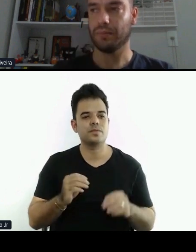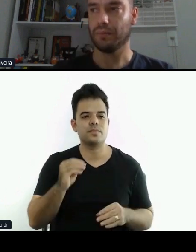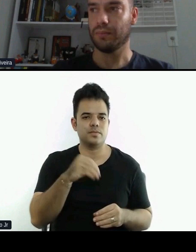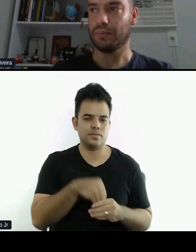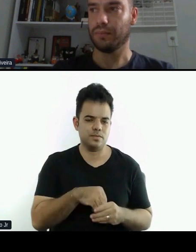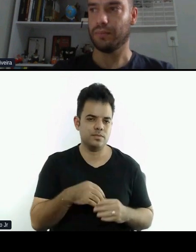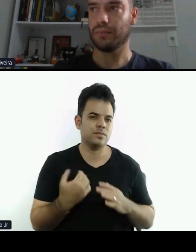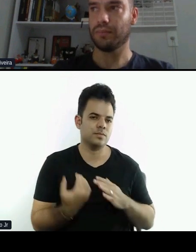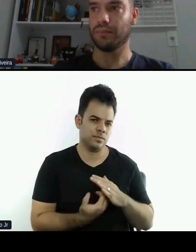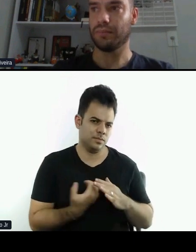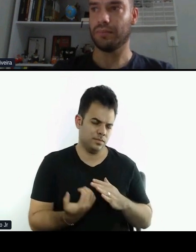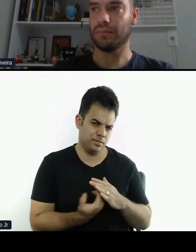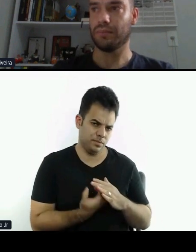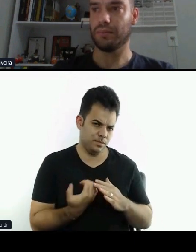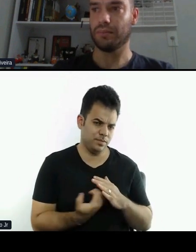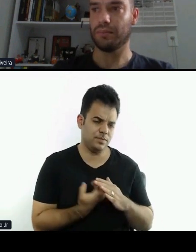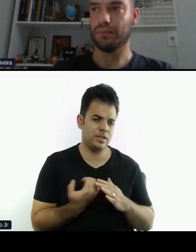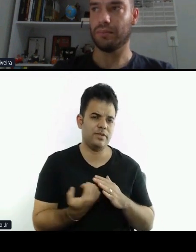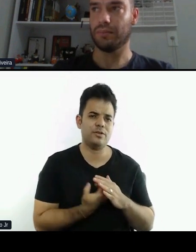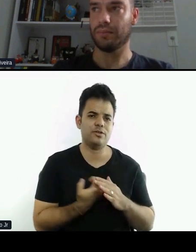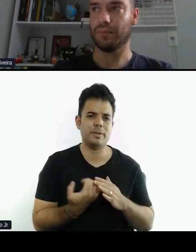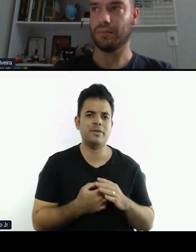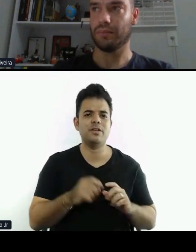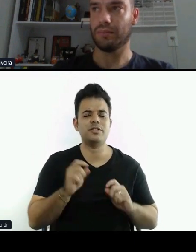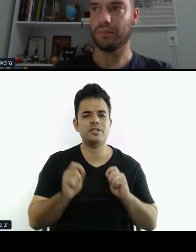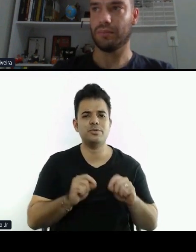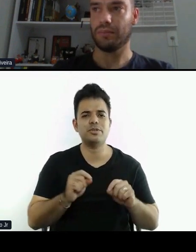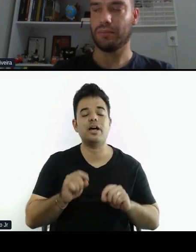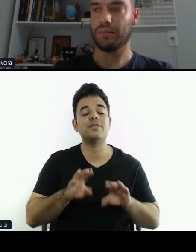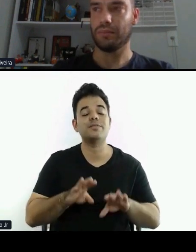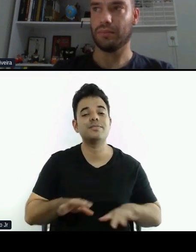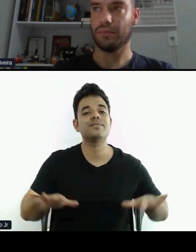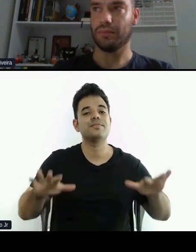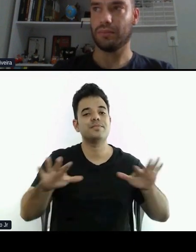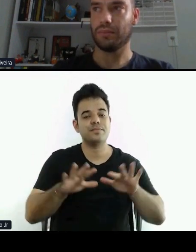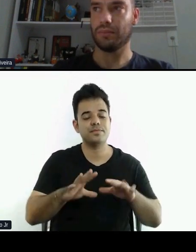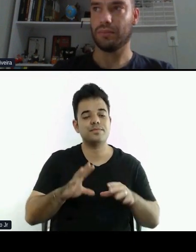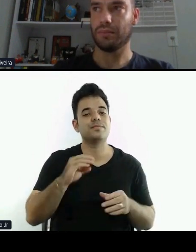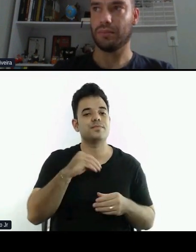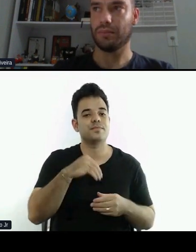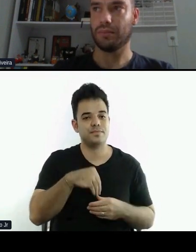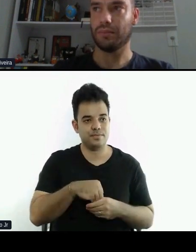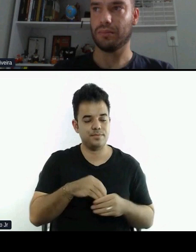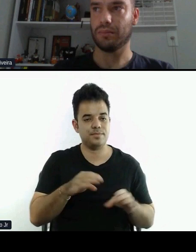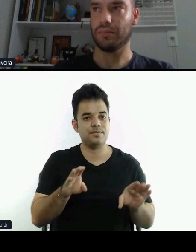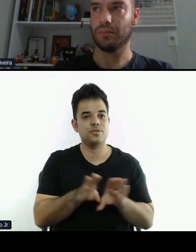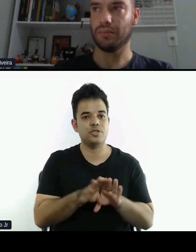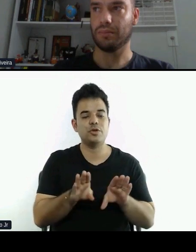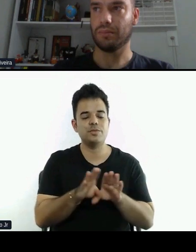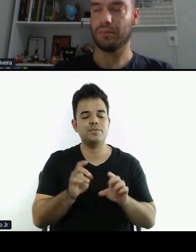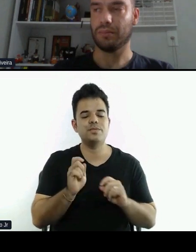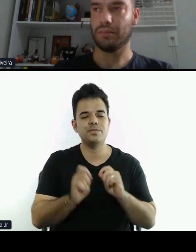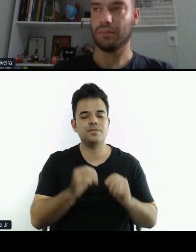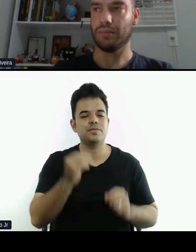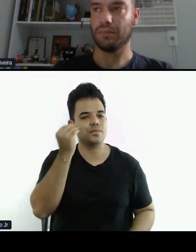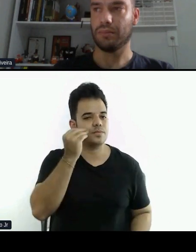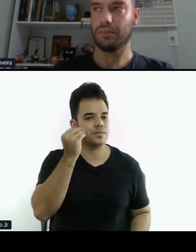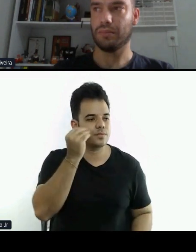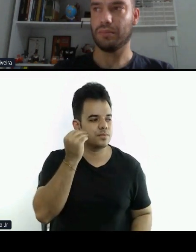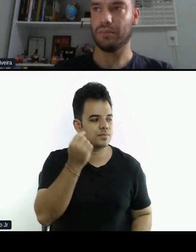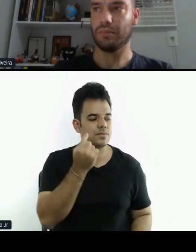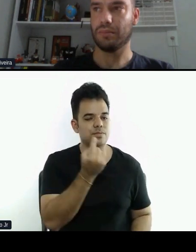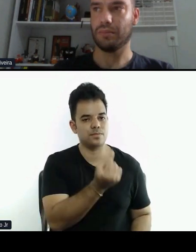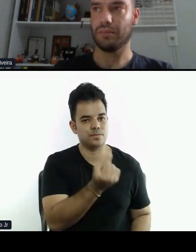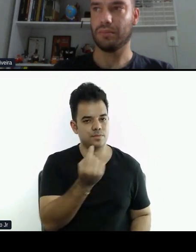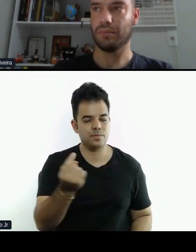e ali o movimento interno é que faz permitir de cada um para poder começar a